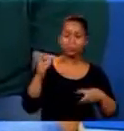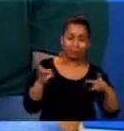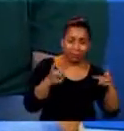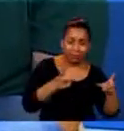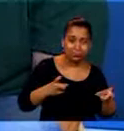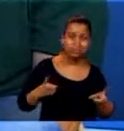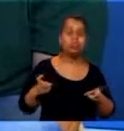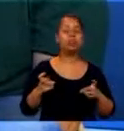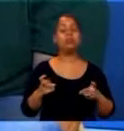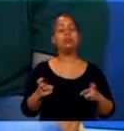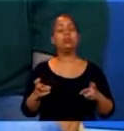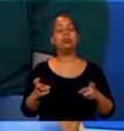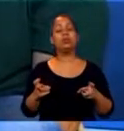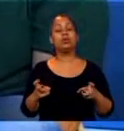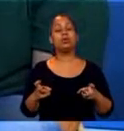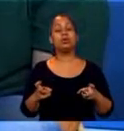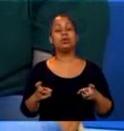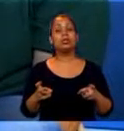que as pessoas,